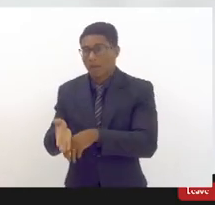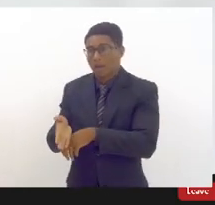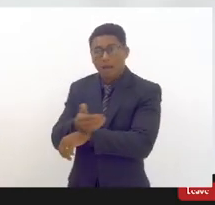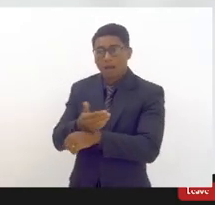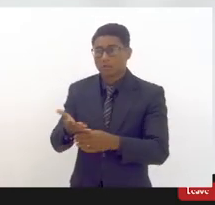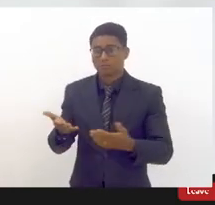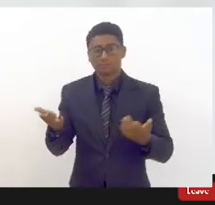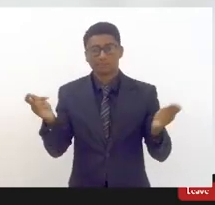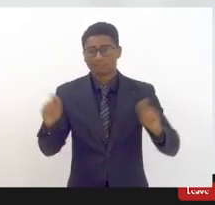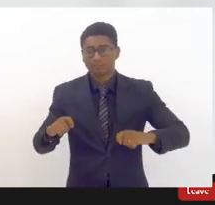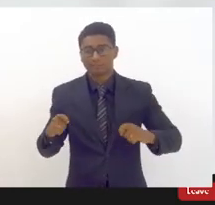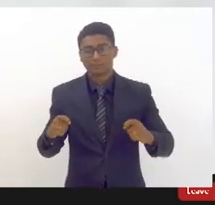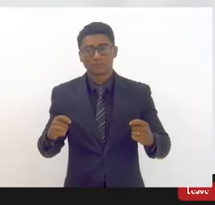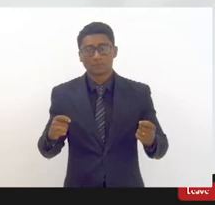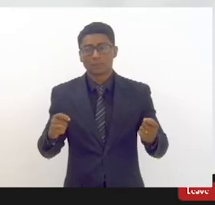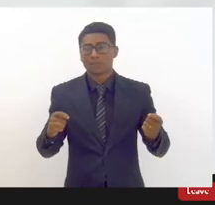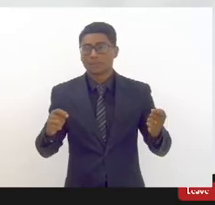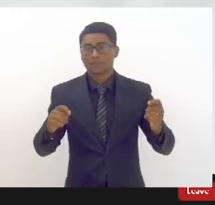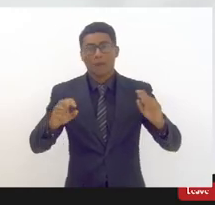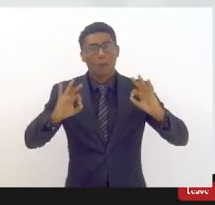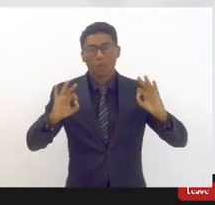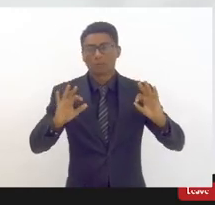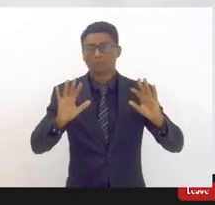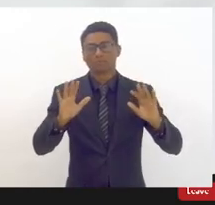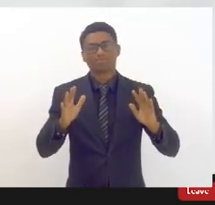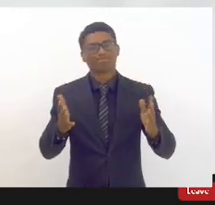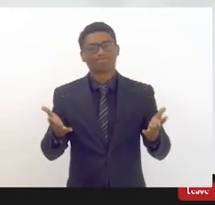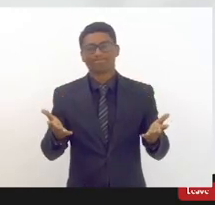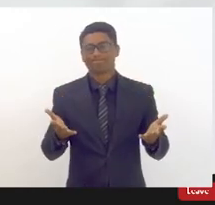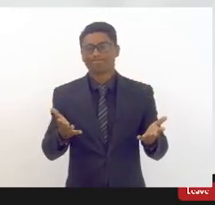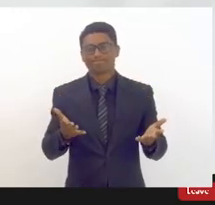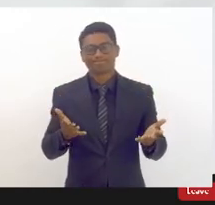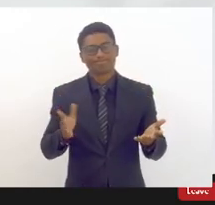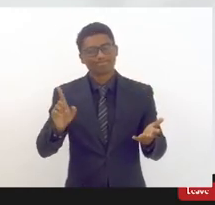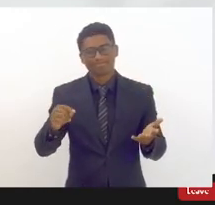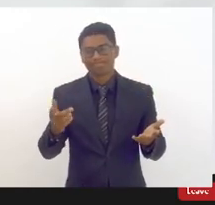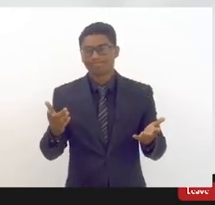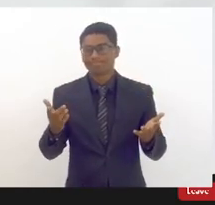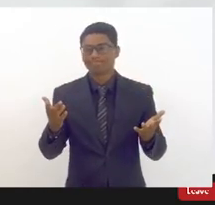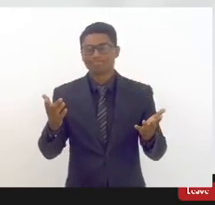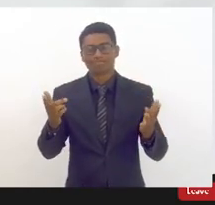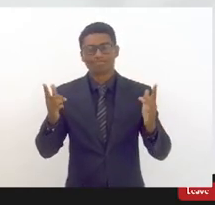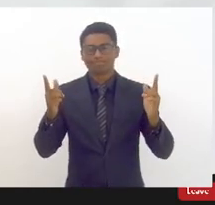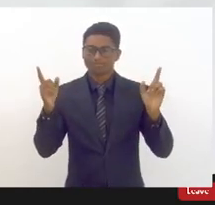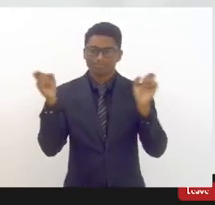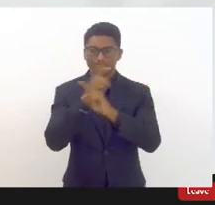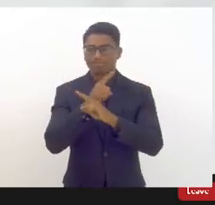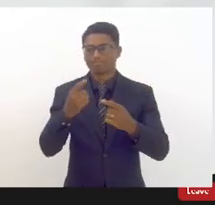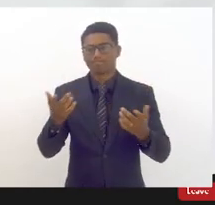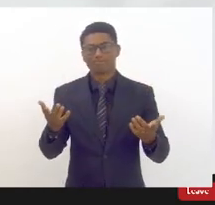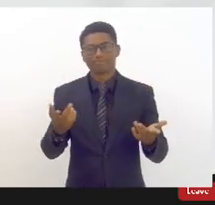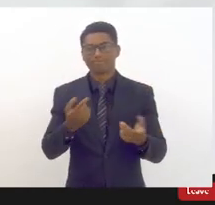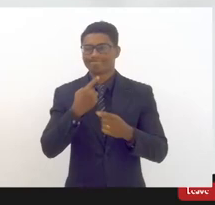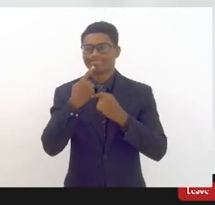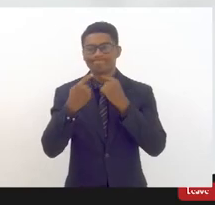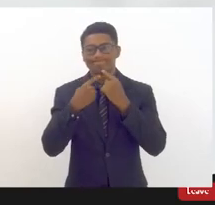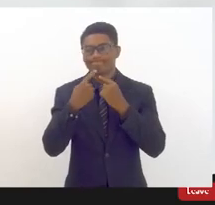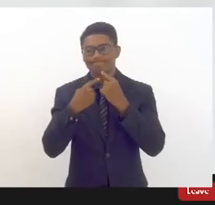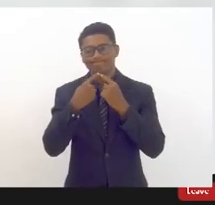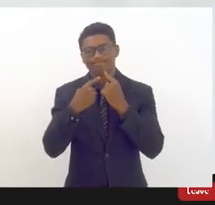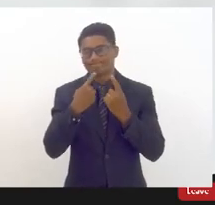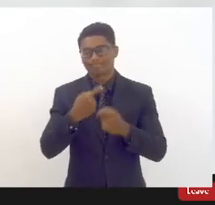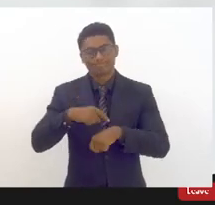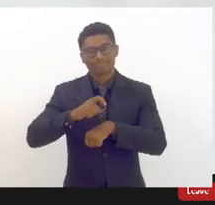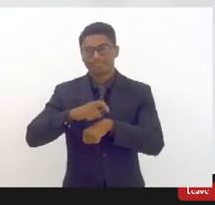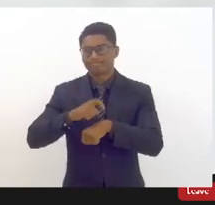preferencialmente para agora, seria ótimo, mas de fato é um processo natural de maturação, não dá para implementar no